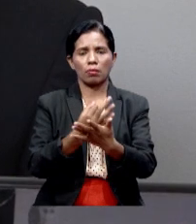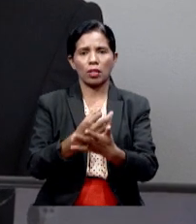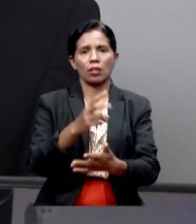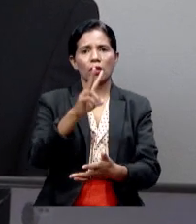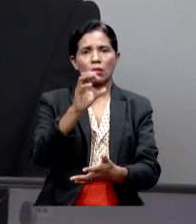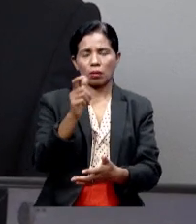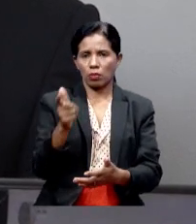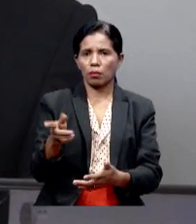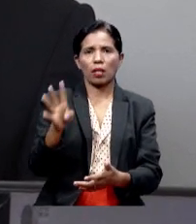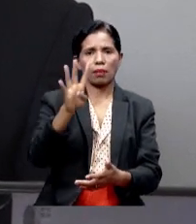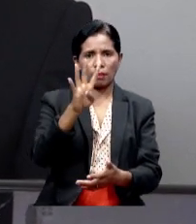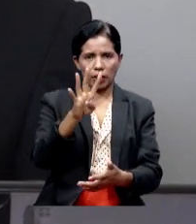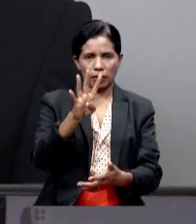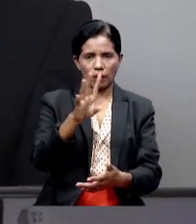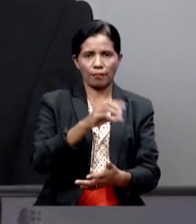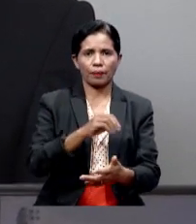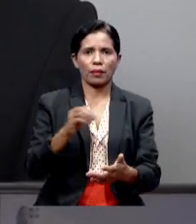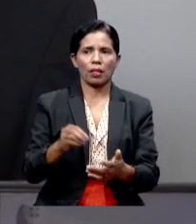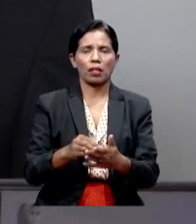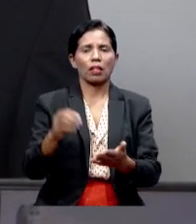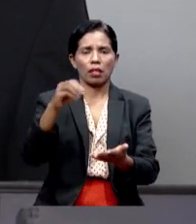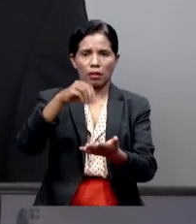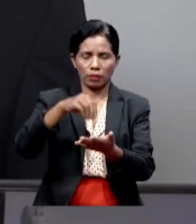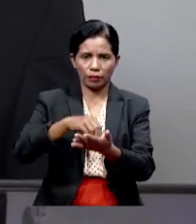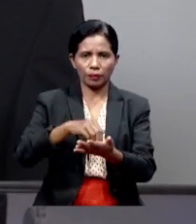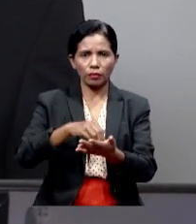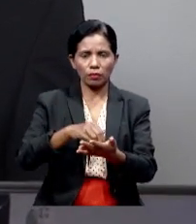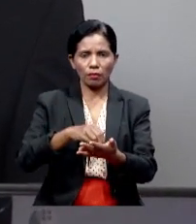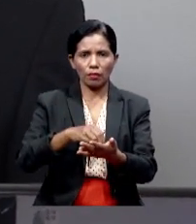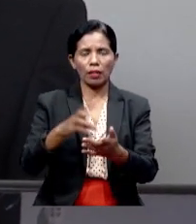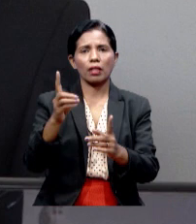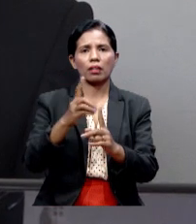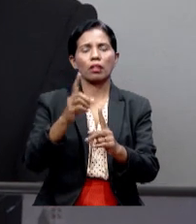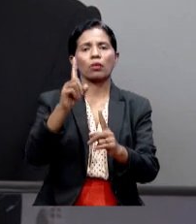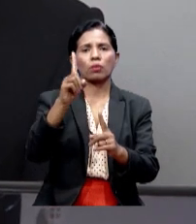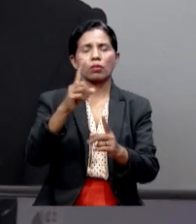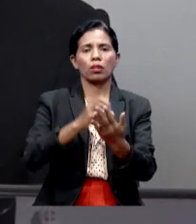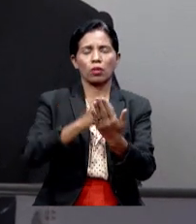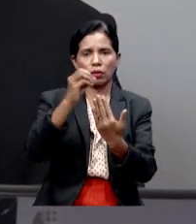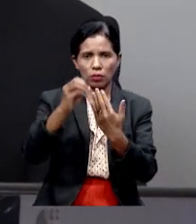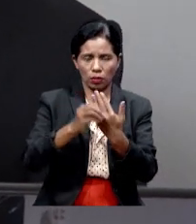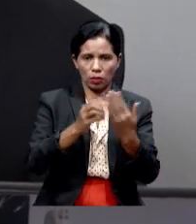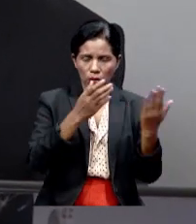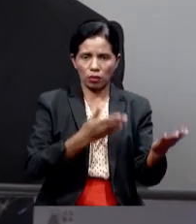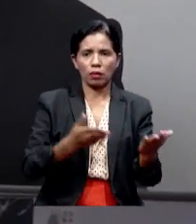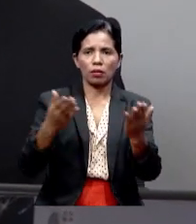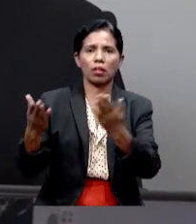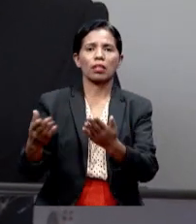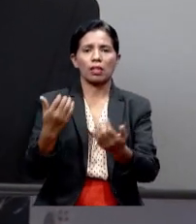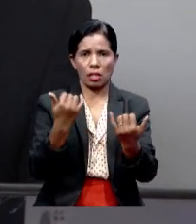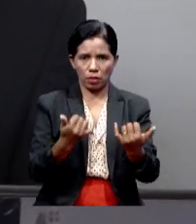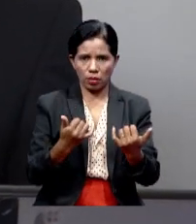nebeke tuir lei nebeke vigora hela dia undia outubro tenga ata mantal ia kontekstu dan